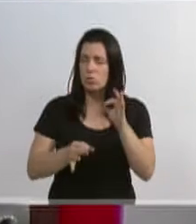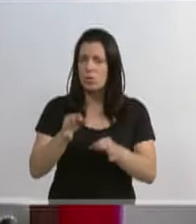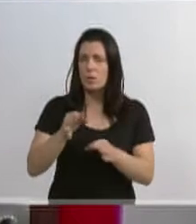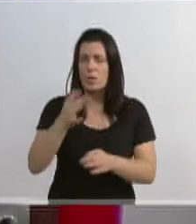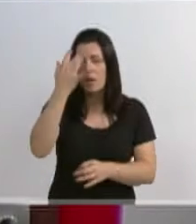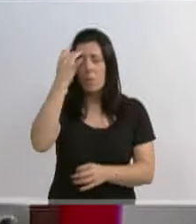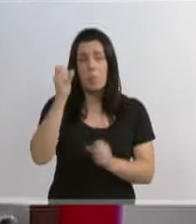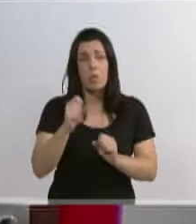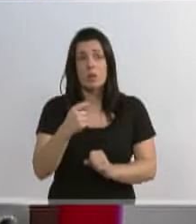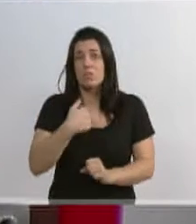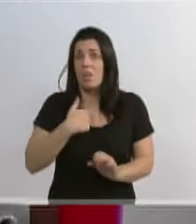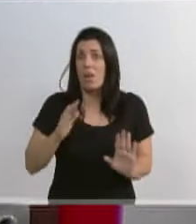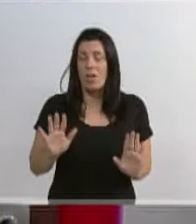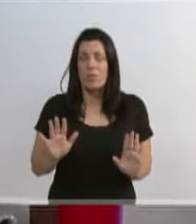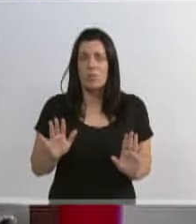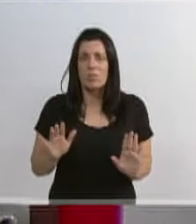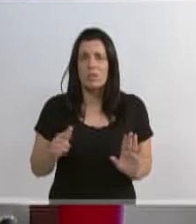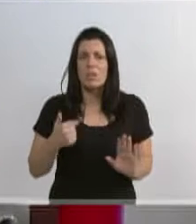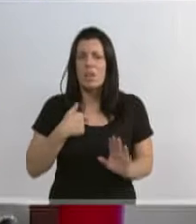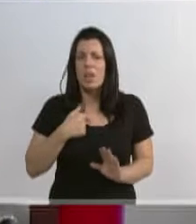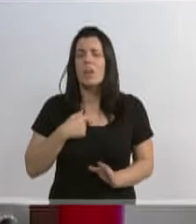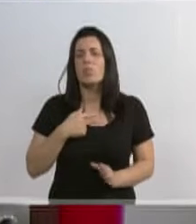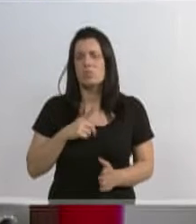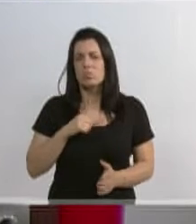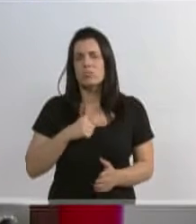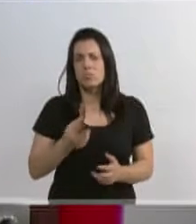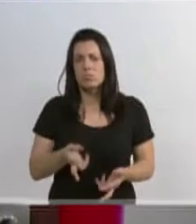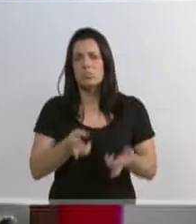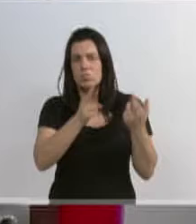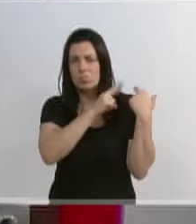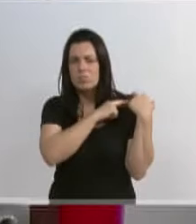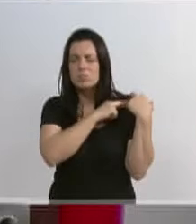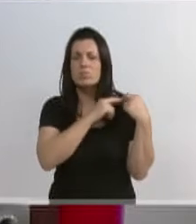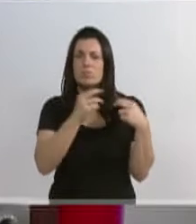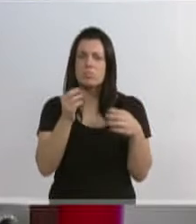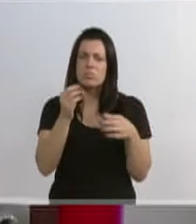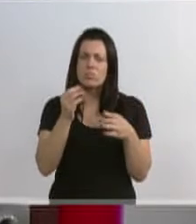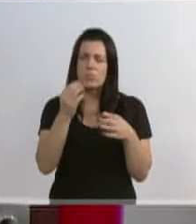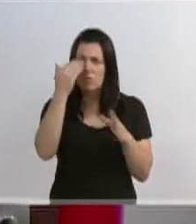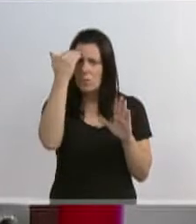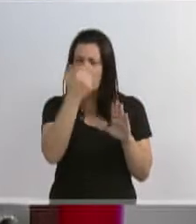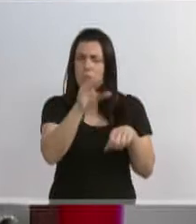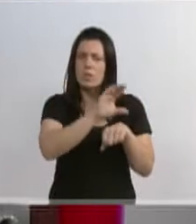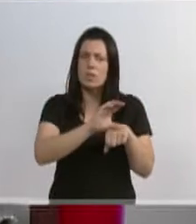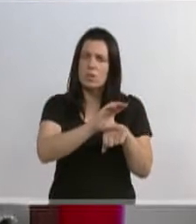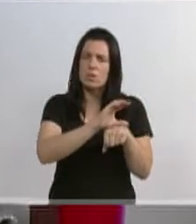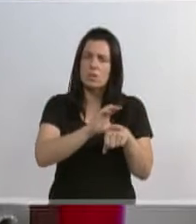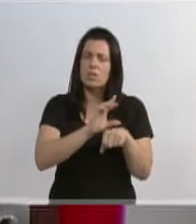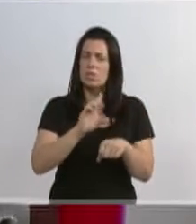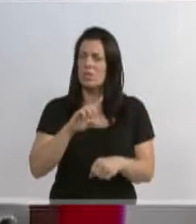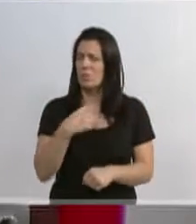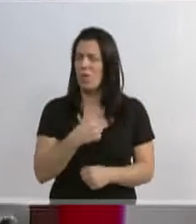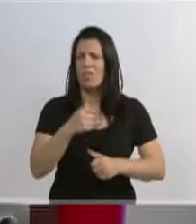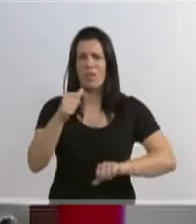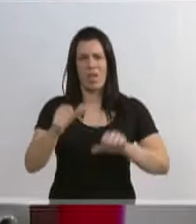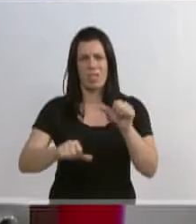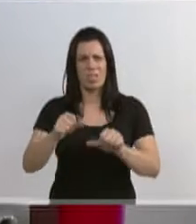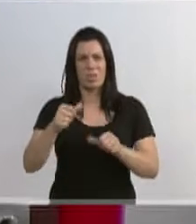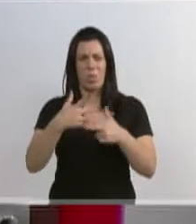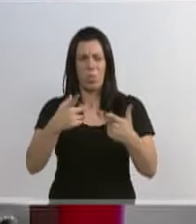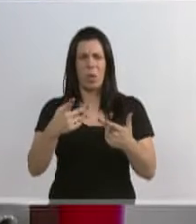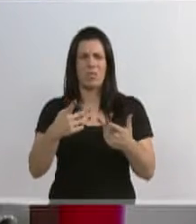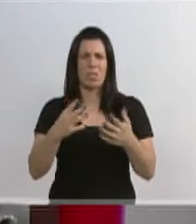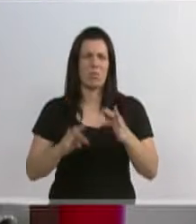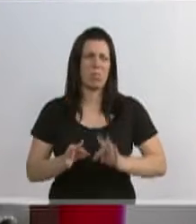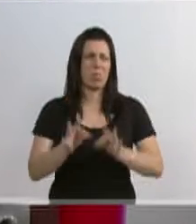eu fiz um compromisso com a Constituição, defendo a ampla defesa, o contraditório, e não cabe aqui a nós ficarmos analisando uma questão técnica de um